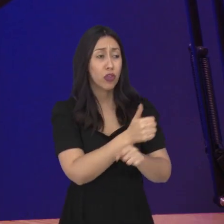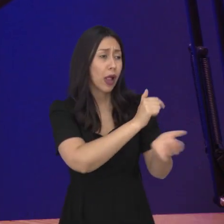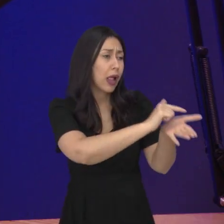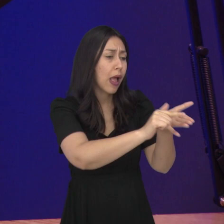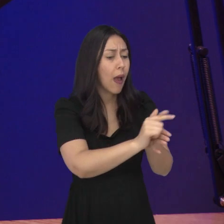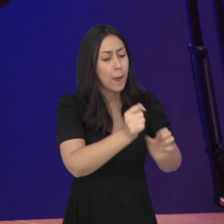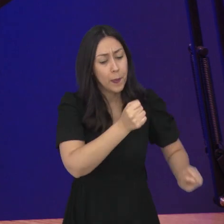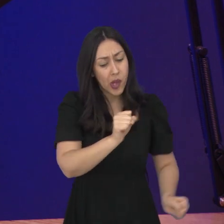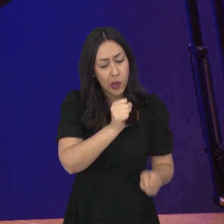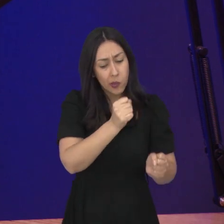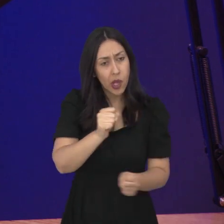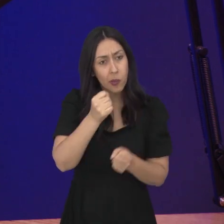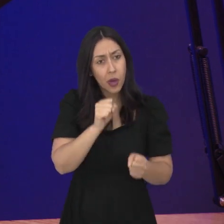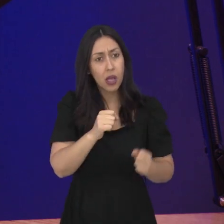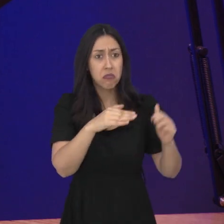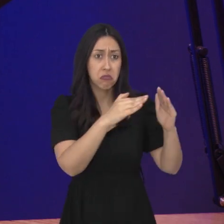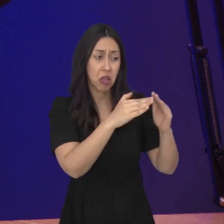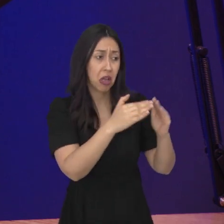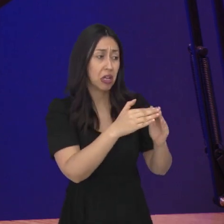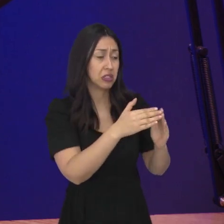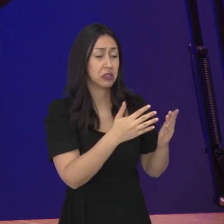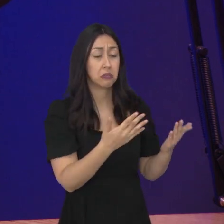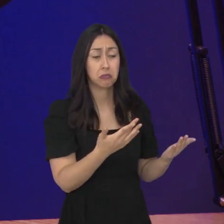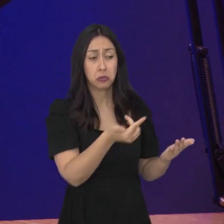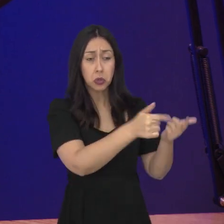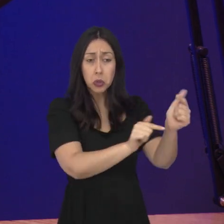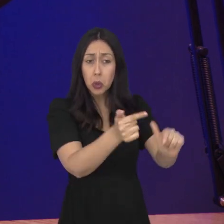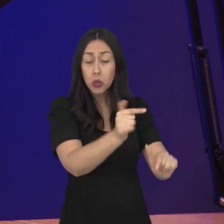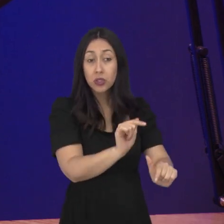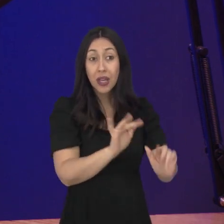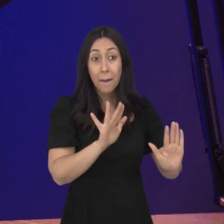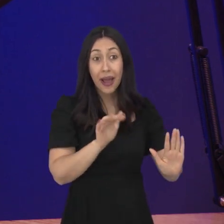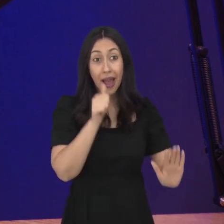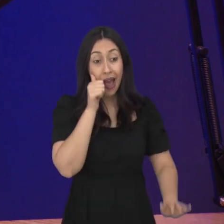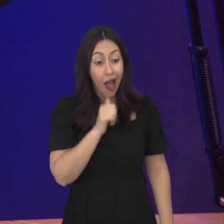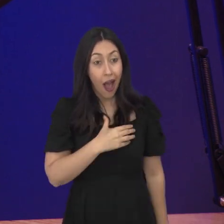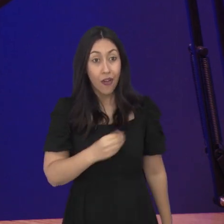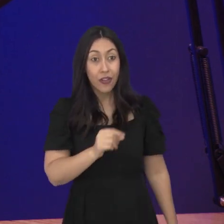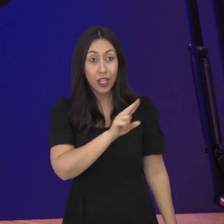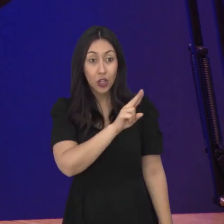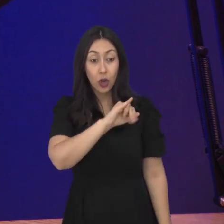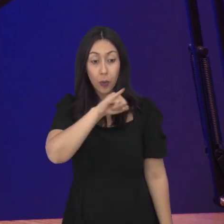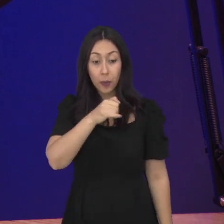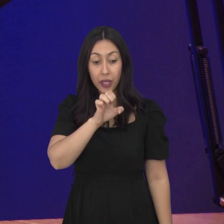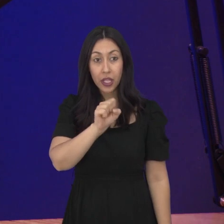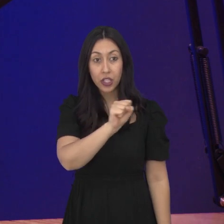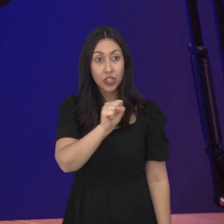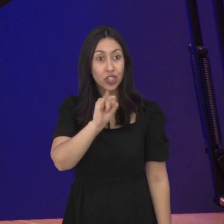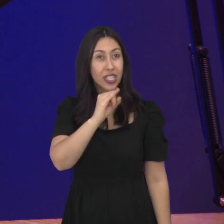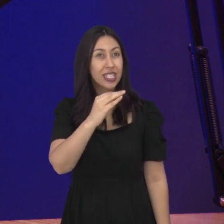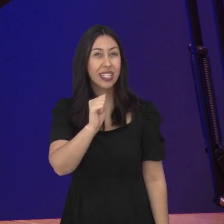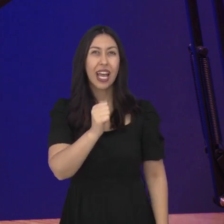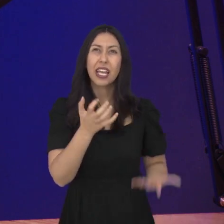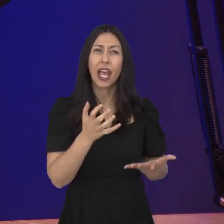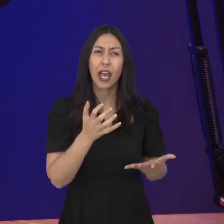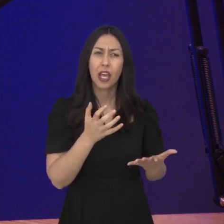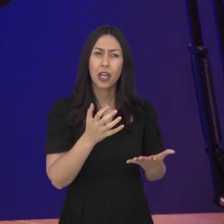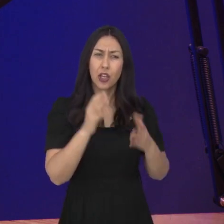outras pessoas, né, como ali uma empregada doméstica, e a filha dela, Jéssica, quer vir, né, se eu não me